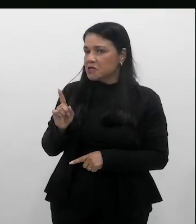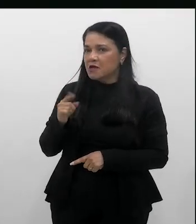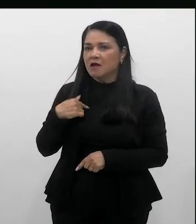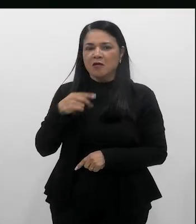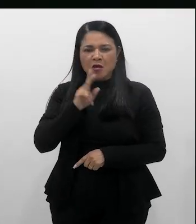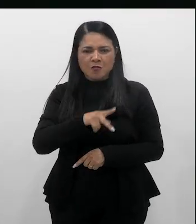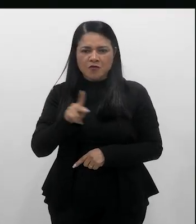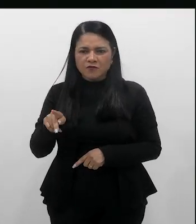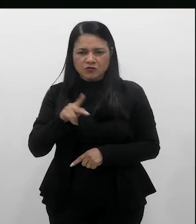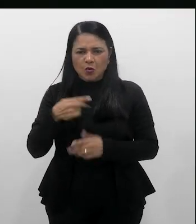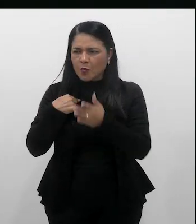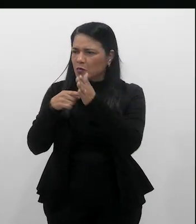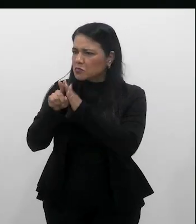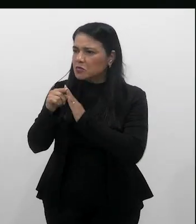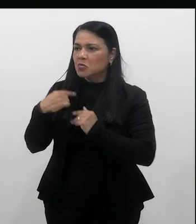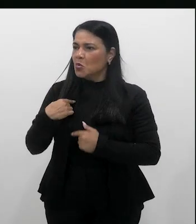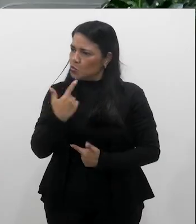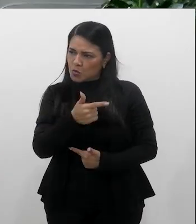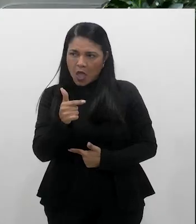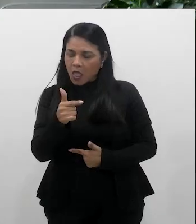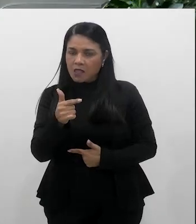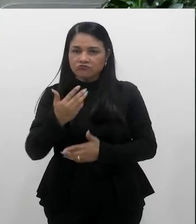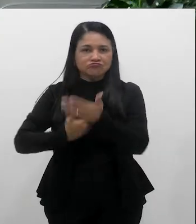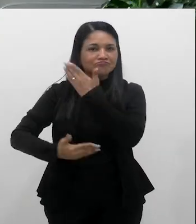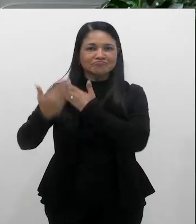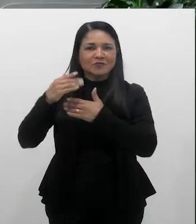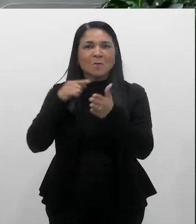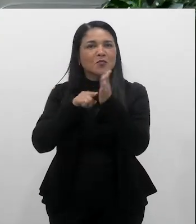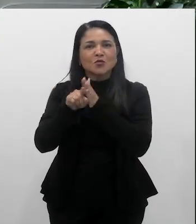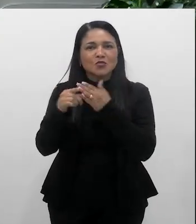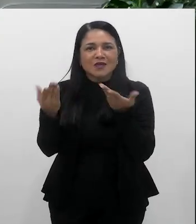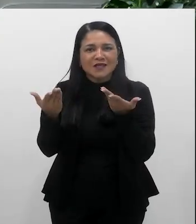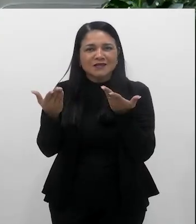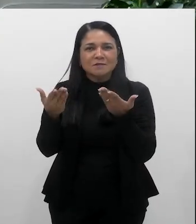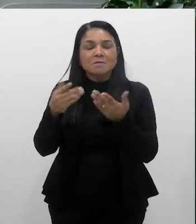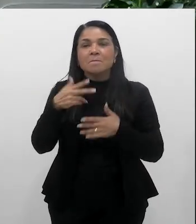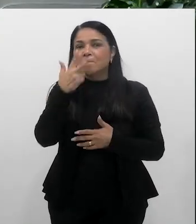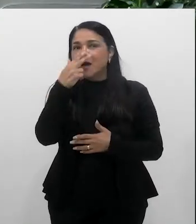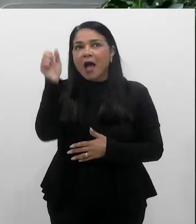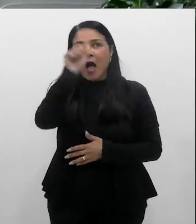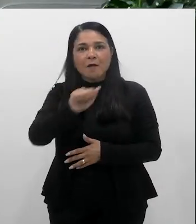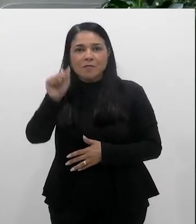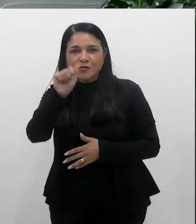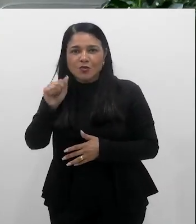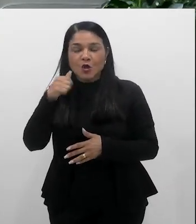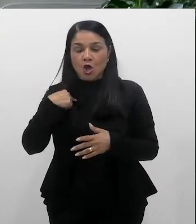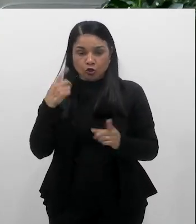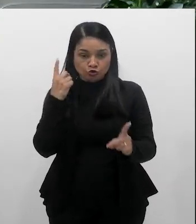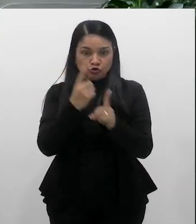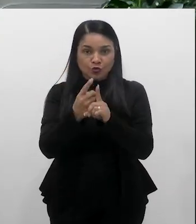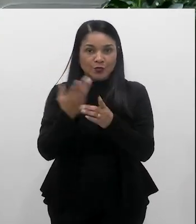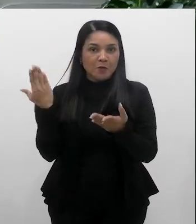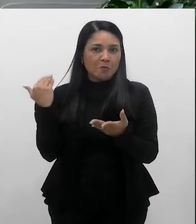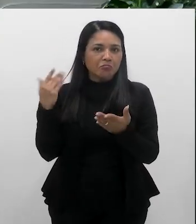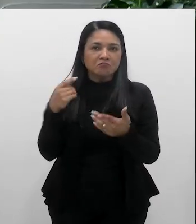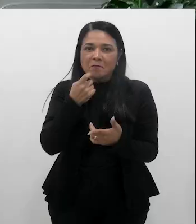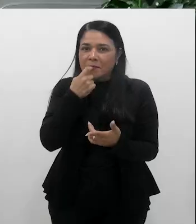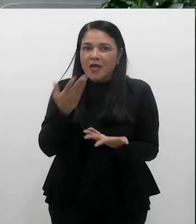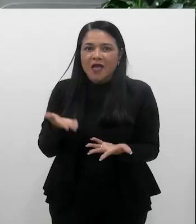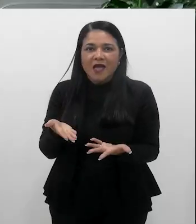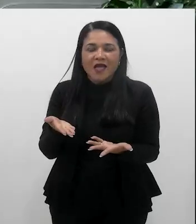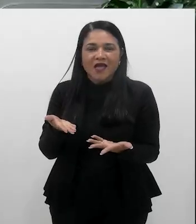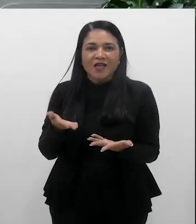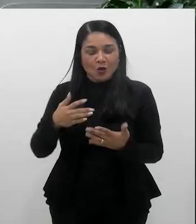ela falou, não tem. É aquela história do apagamento, né? Não tem. Eu fiquei surpresa, eu descobri há pouco tempo. Eu